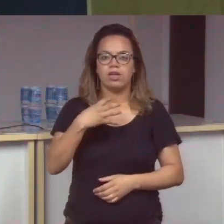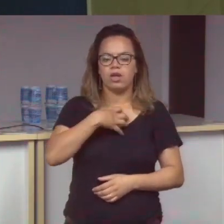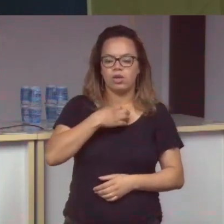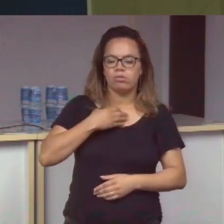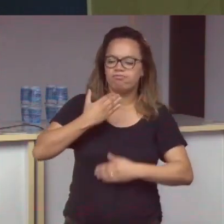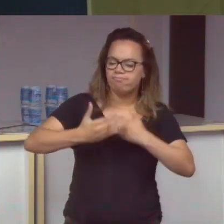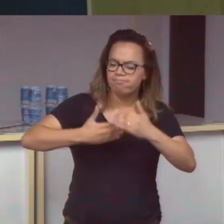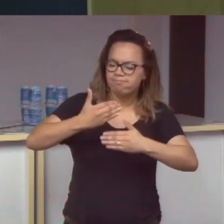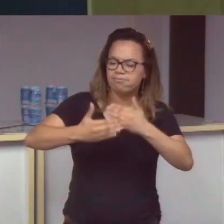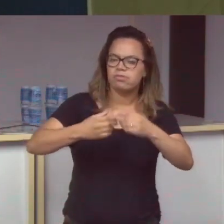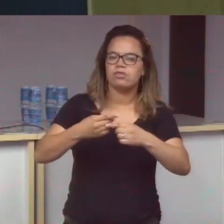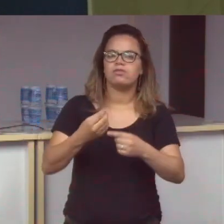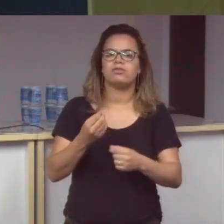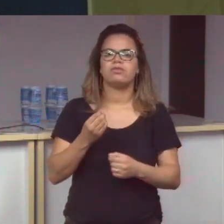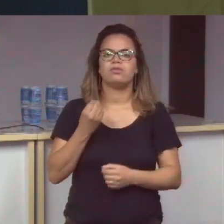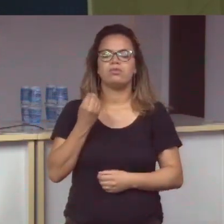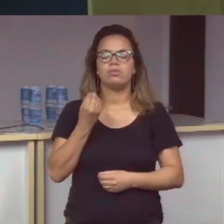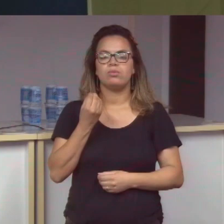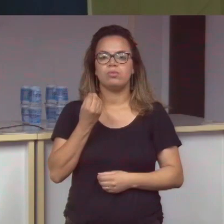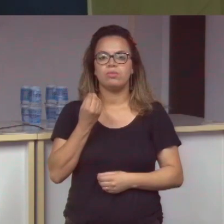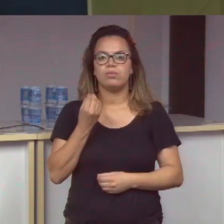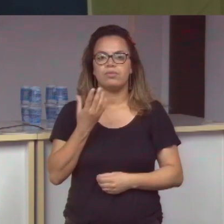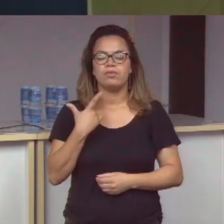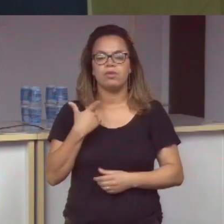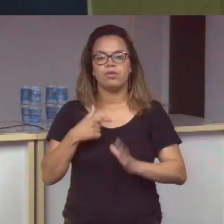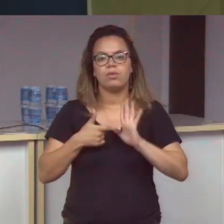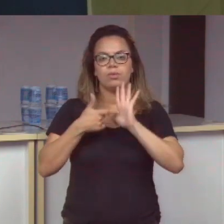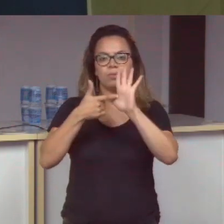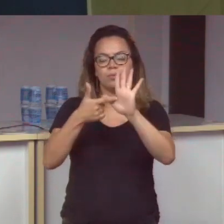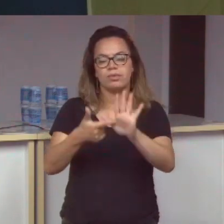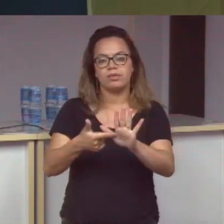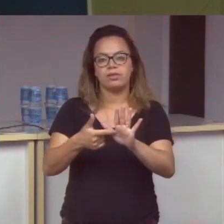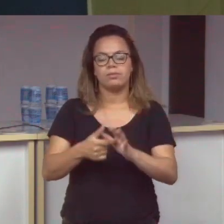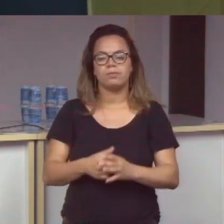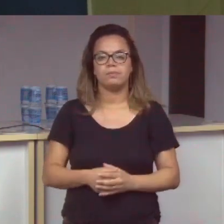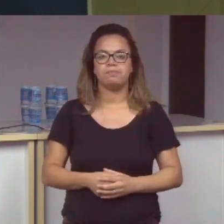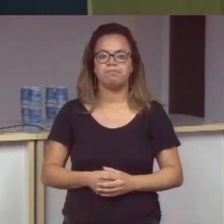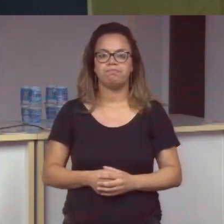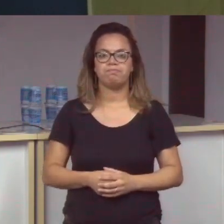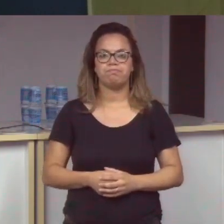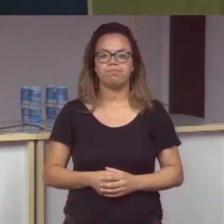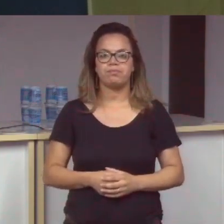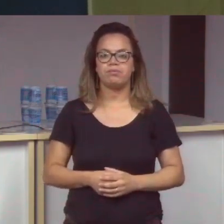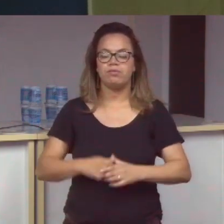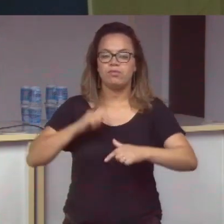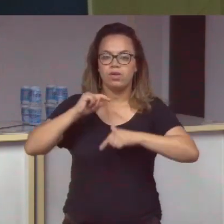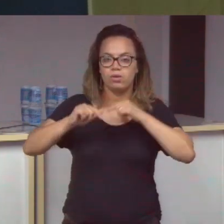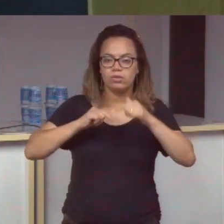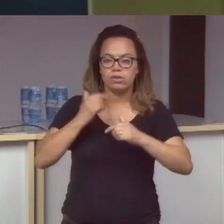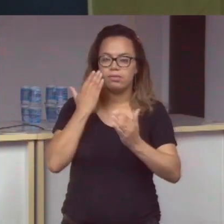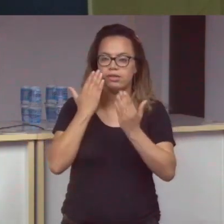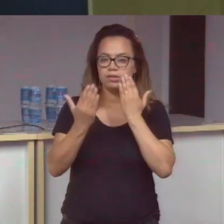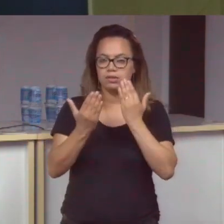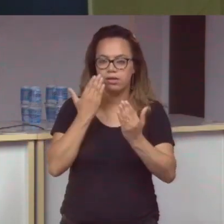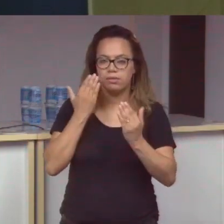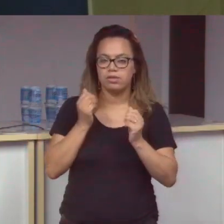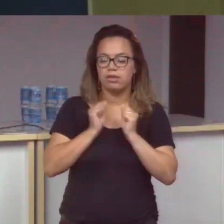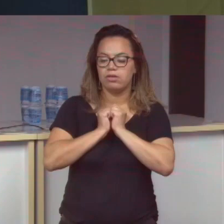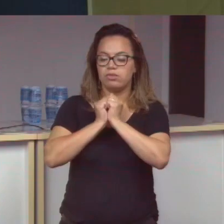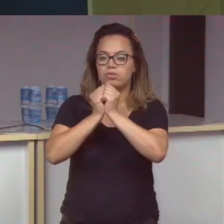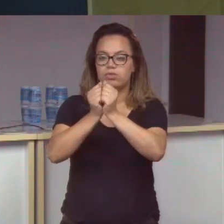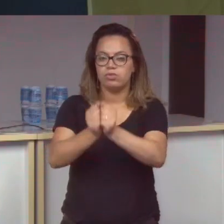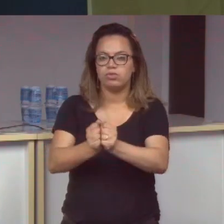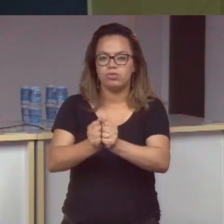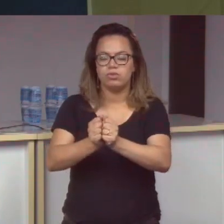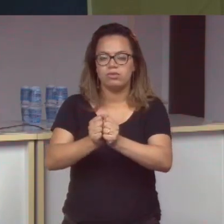percurso e como queremos, sim, trazer a ação da psicologia para junto